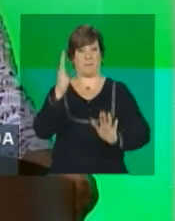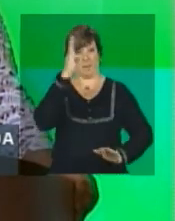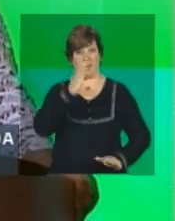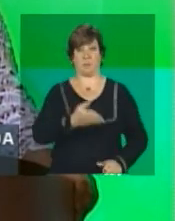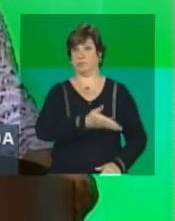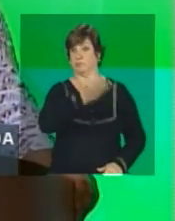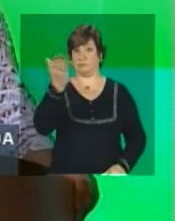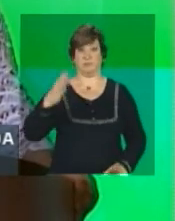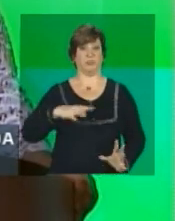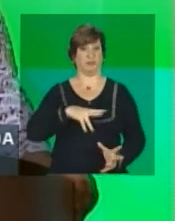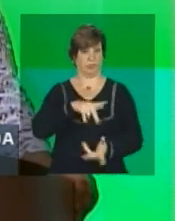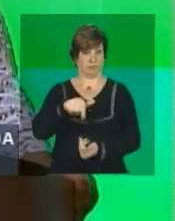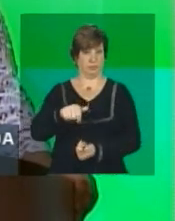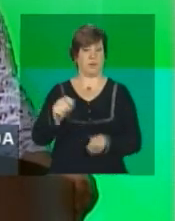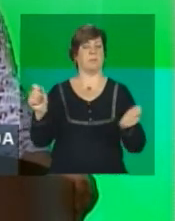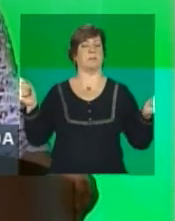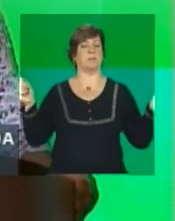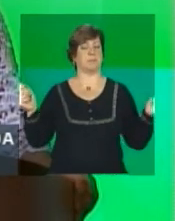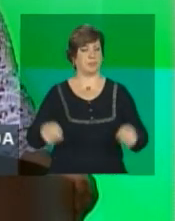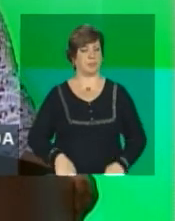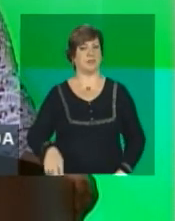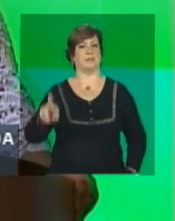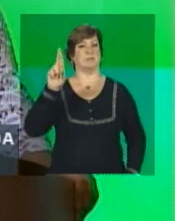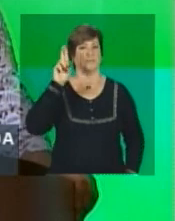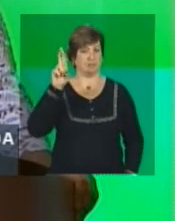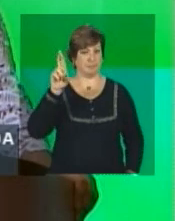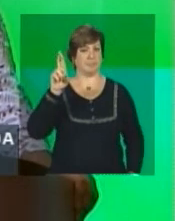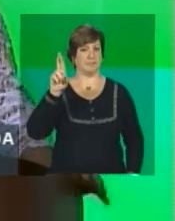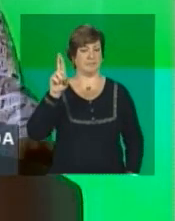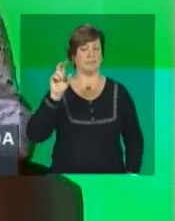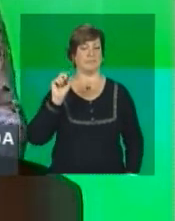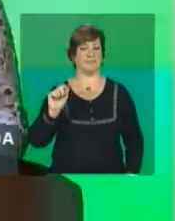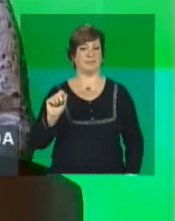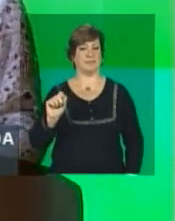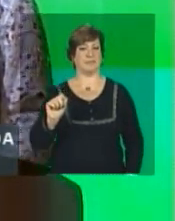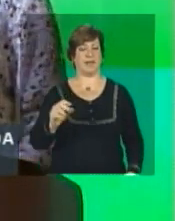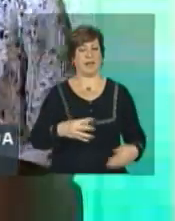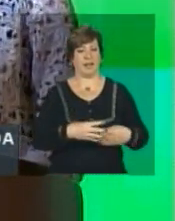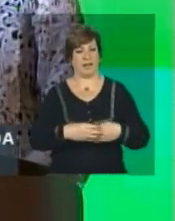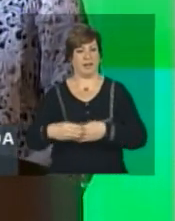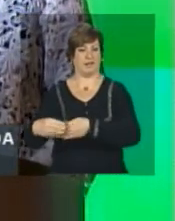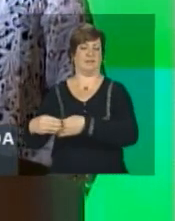mundo, pode representar na condução